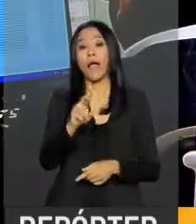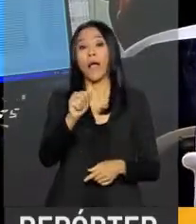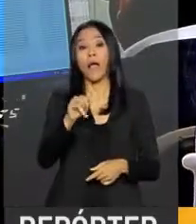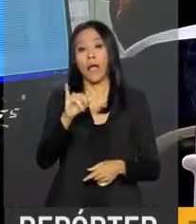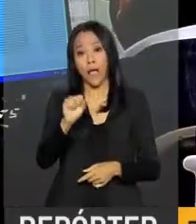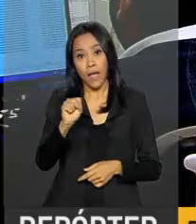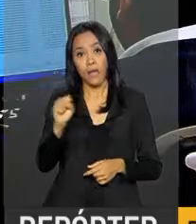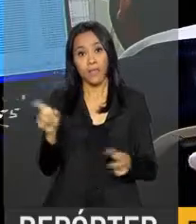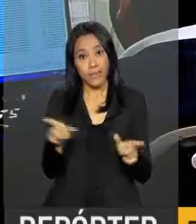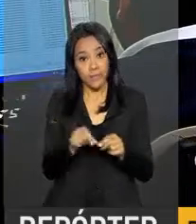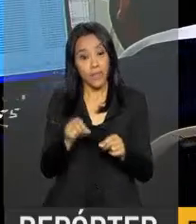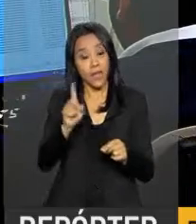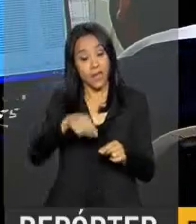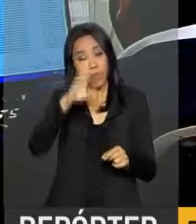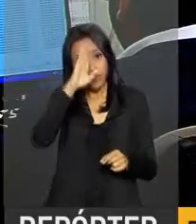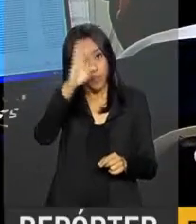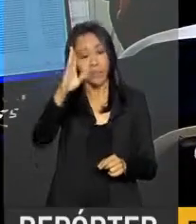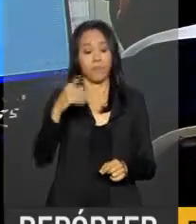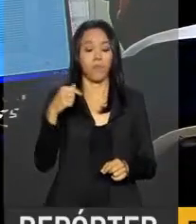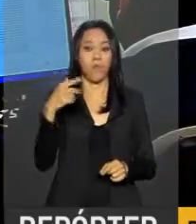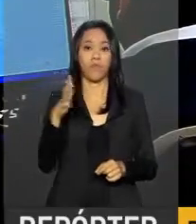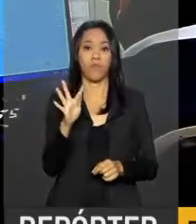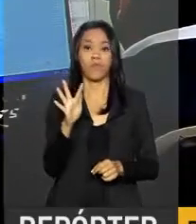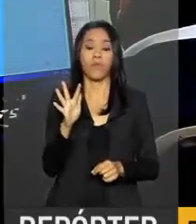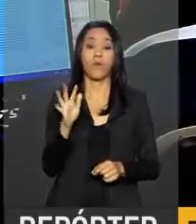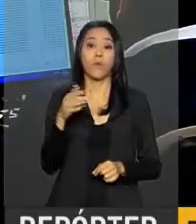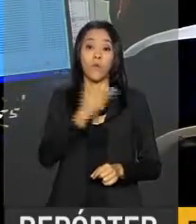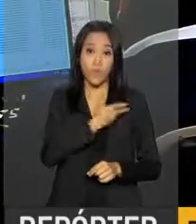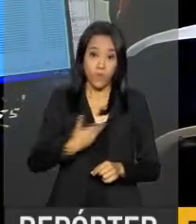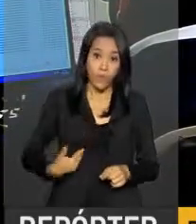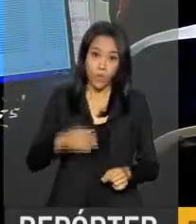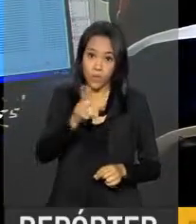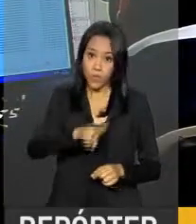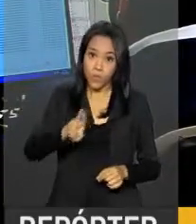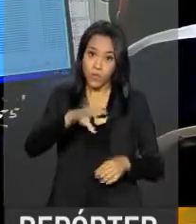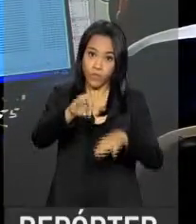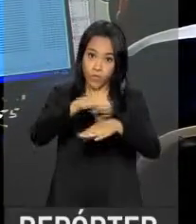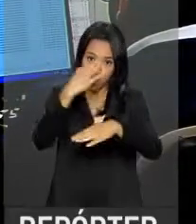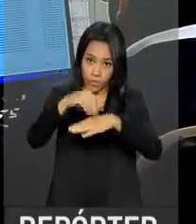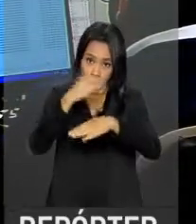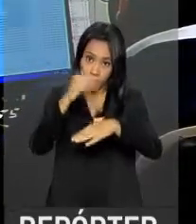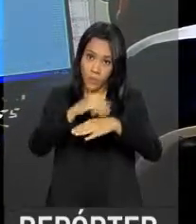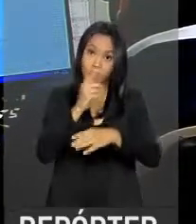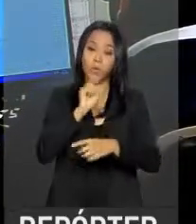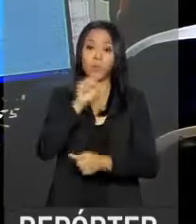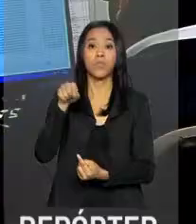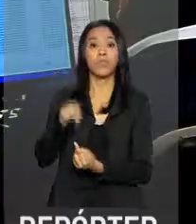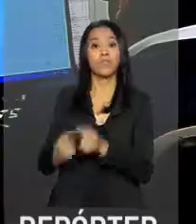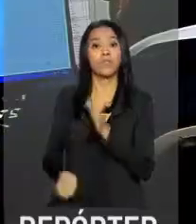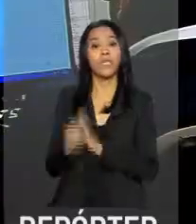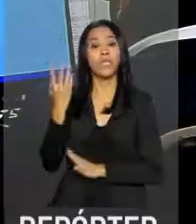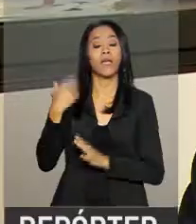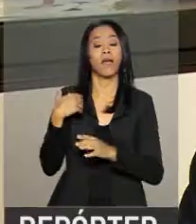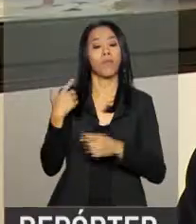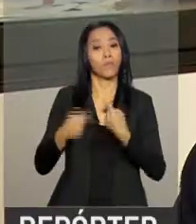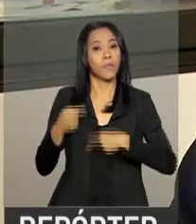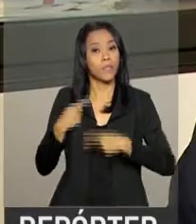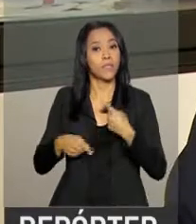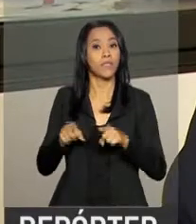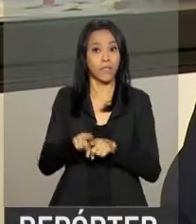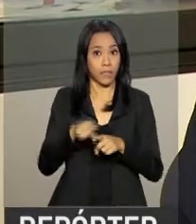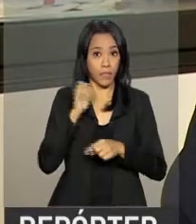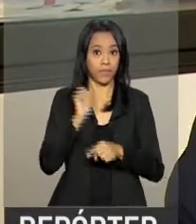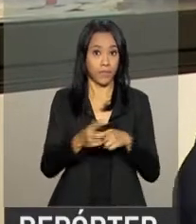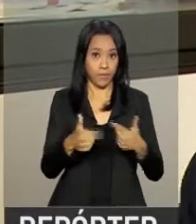trabalhadores e empregadores formais no Brasil. O governo usa essas informações na criação de políticas públicas e de emprego. Sem o